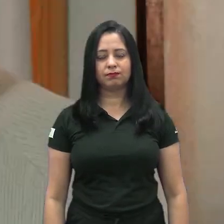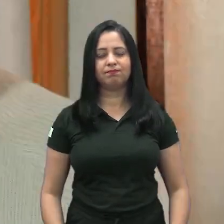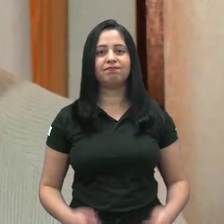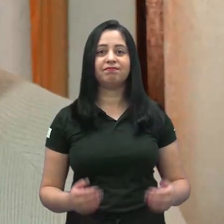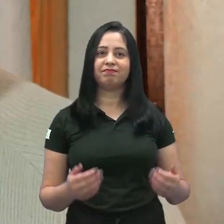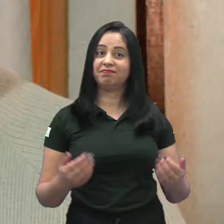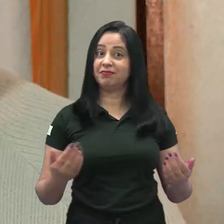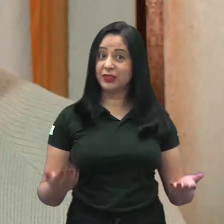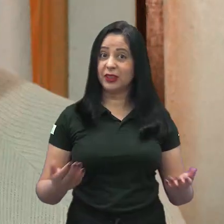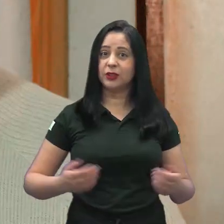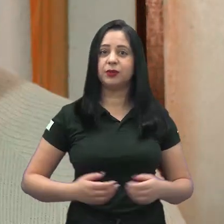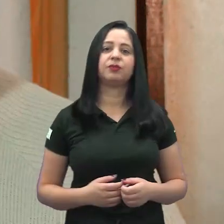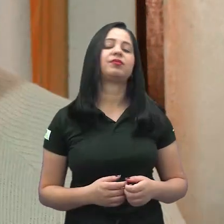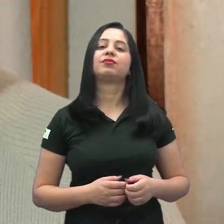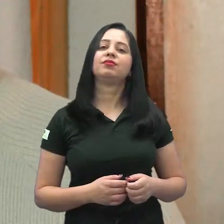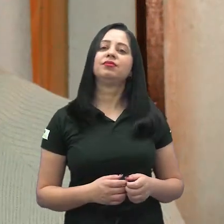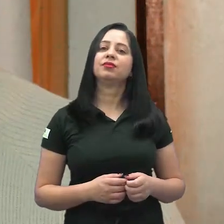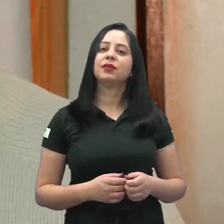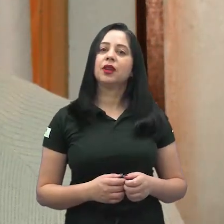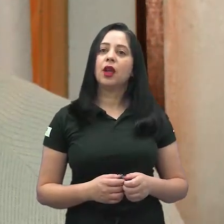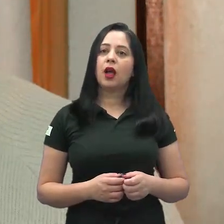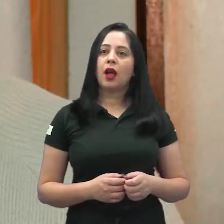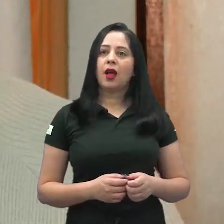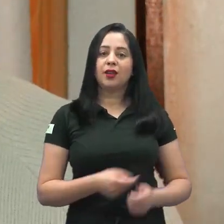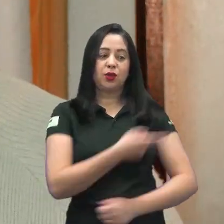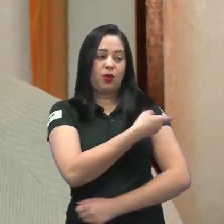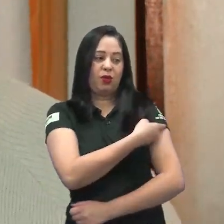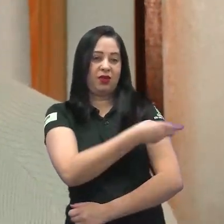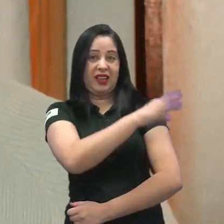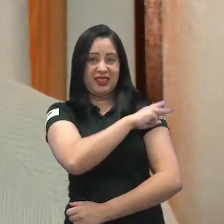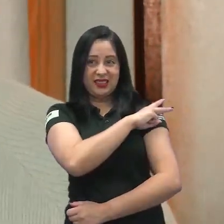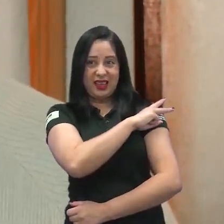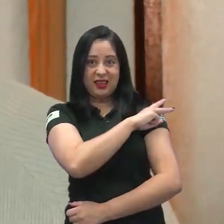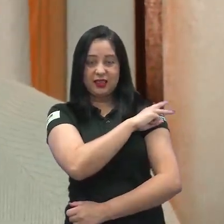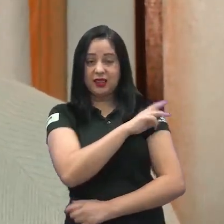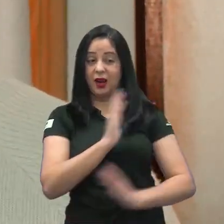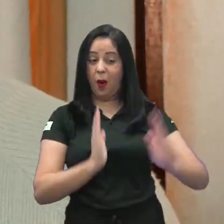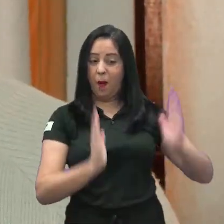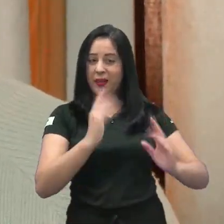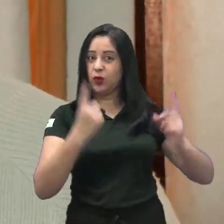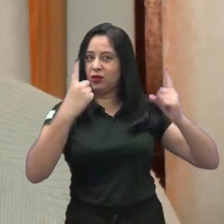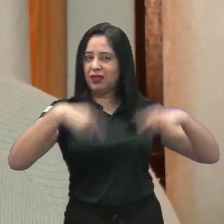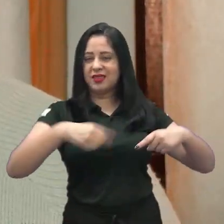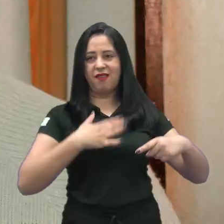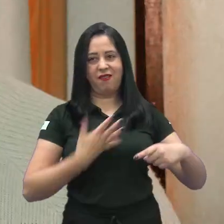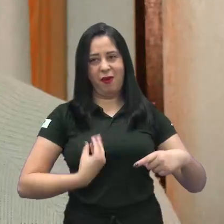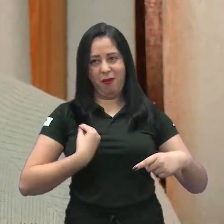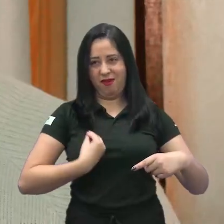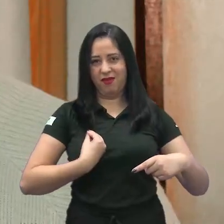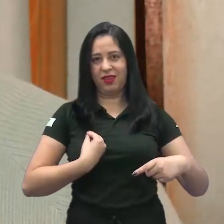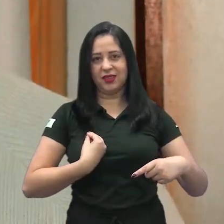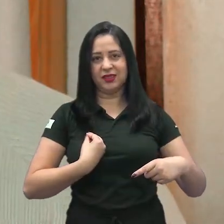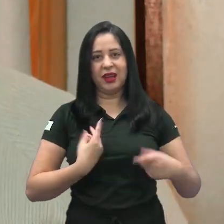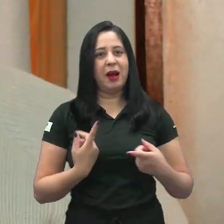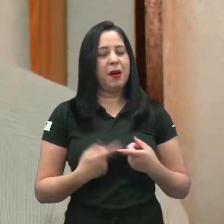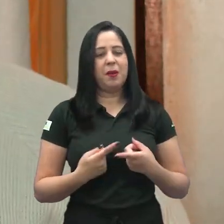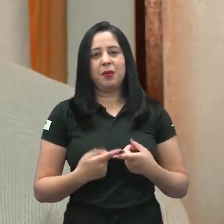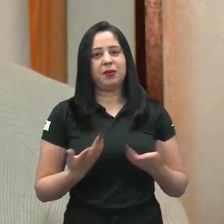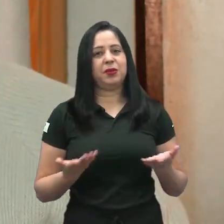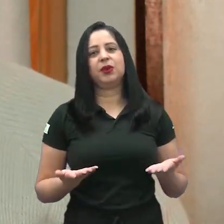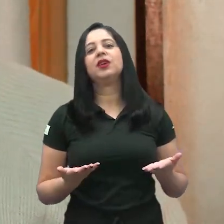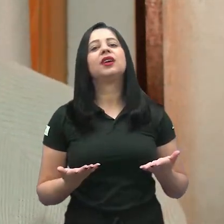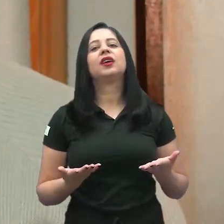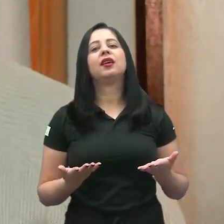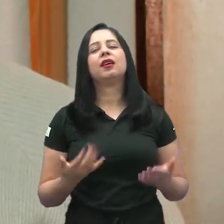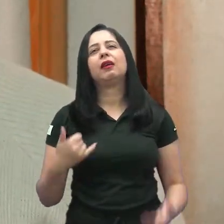Bom, eu posso dizer para você que o ensino médio foi uma fase muito desafiadora na minha vida. Porque